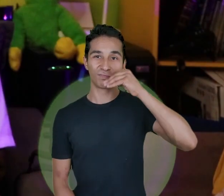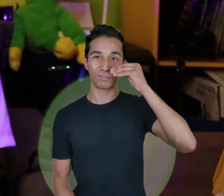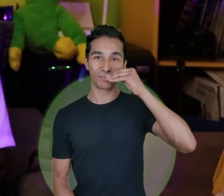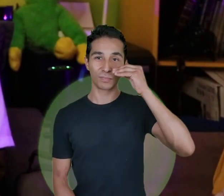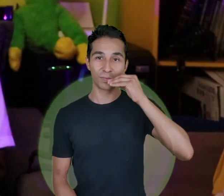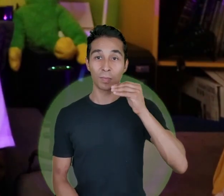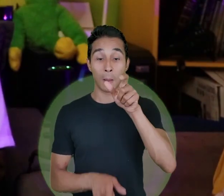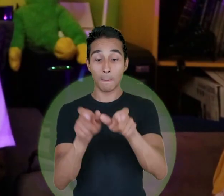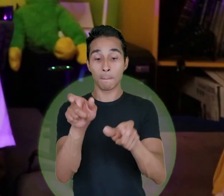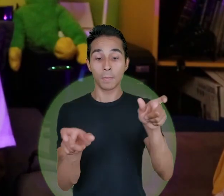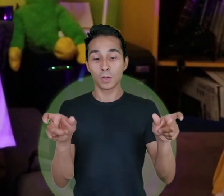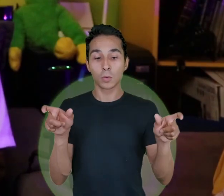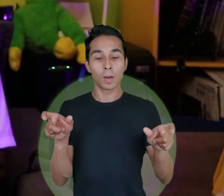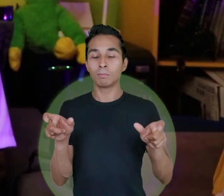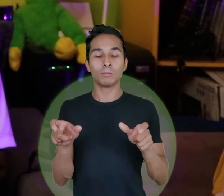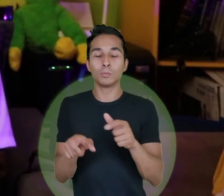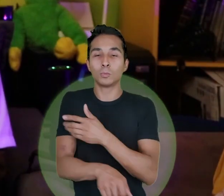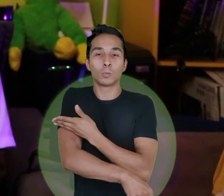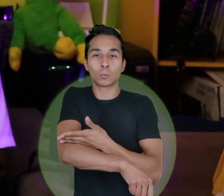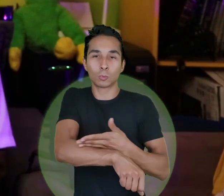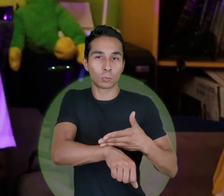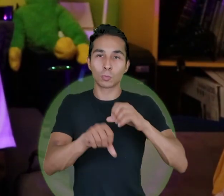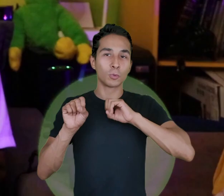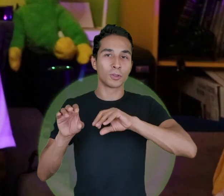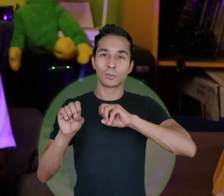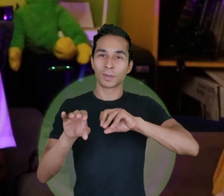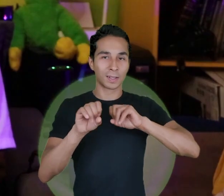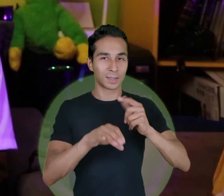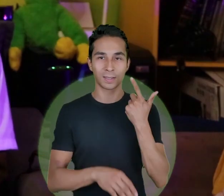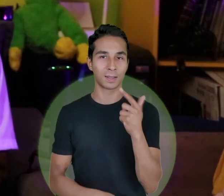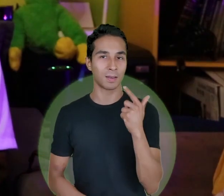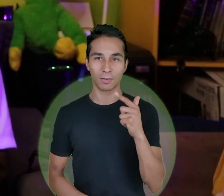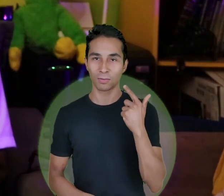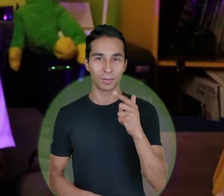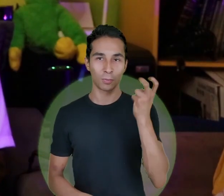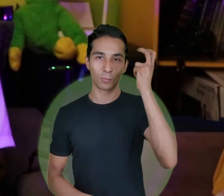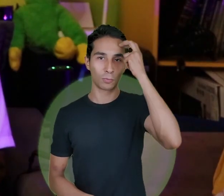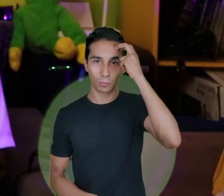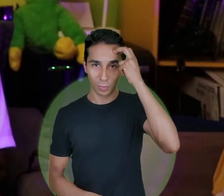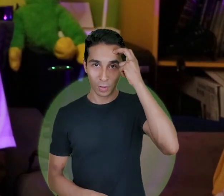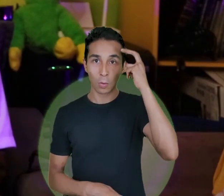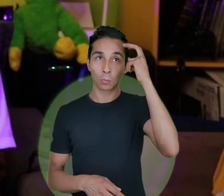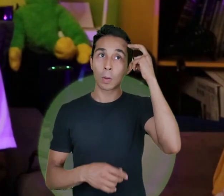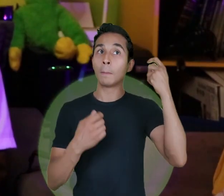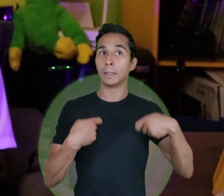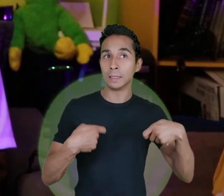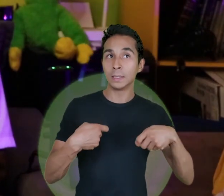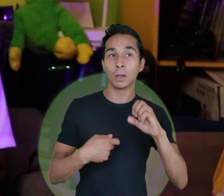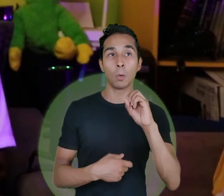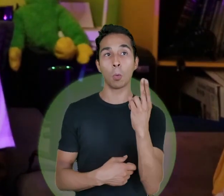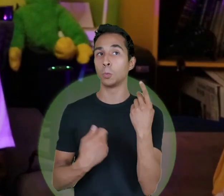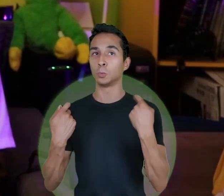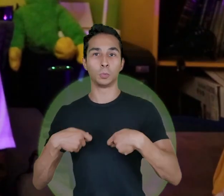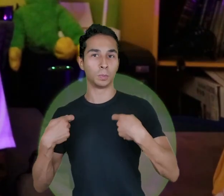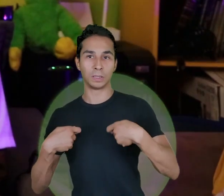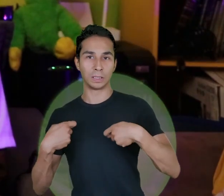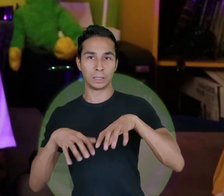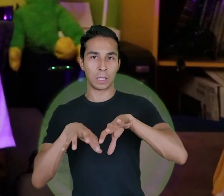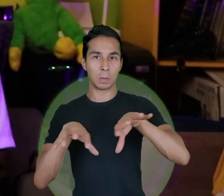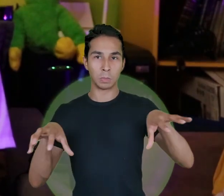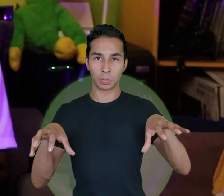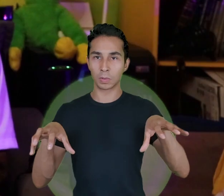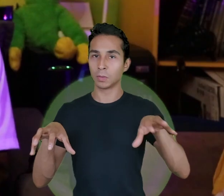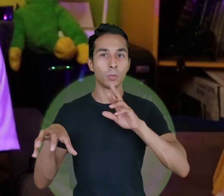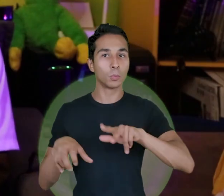bagagem cultural forte, e não se pretende aqui classificar as culturas como necessárias ou não necessárias, como tendem a fazer os mais tradicionais, e